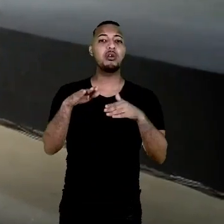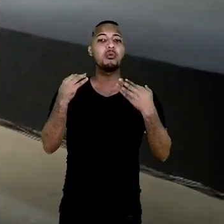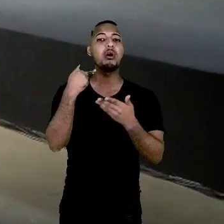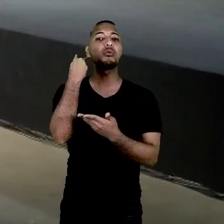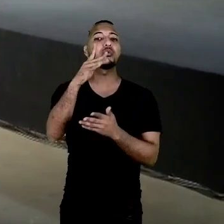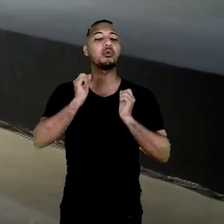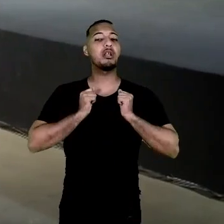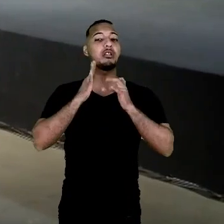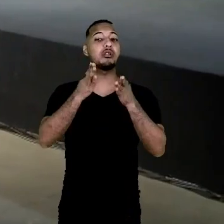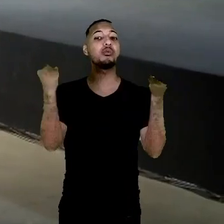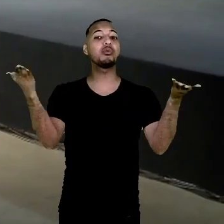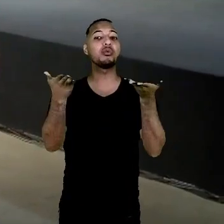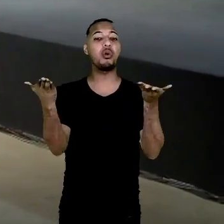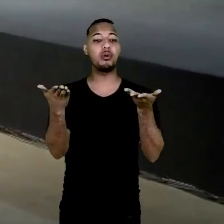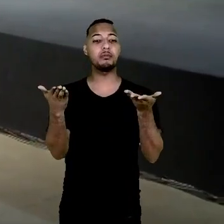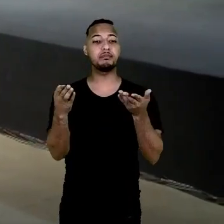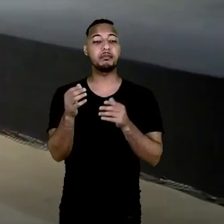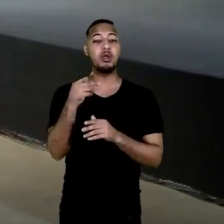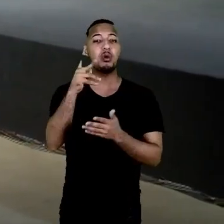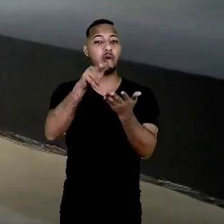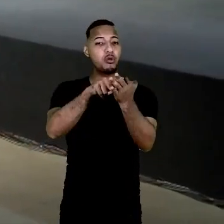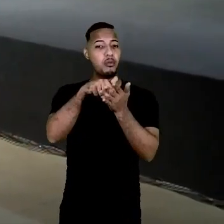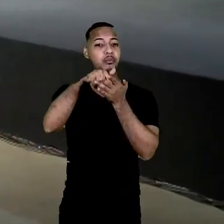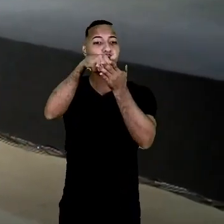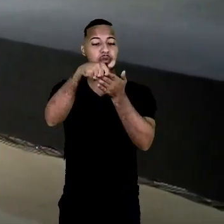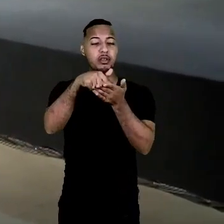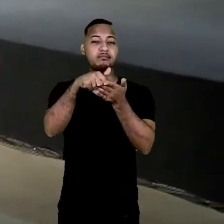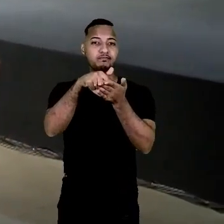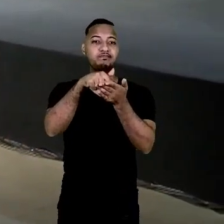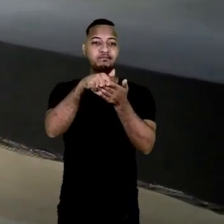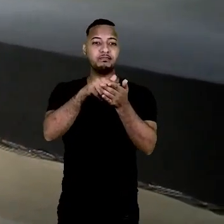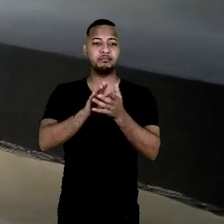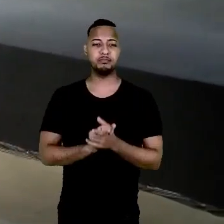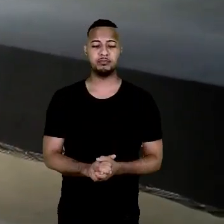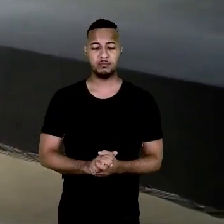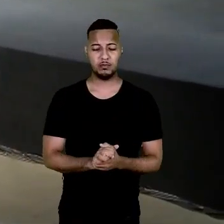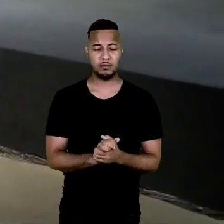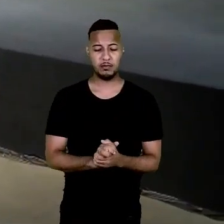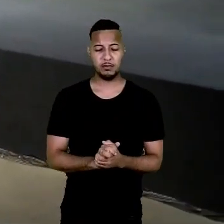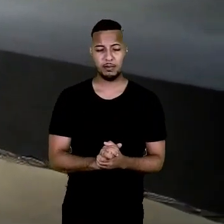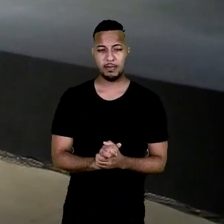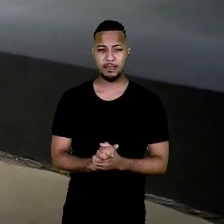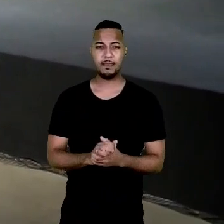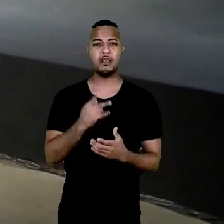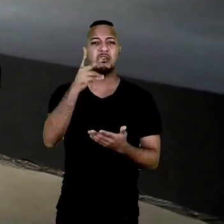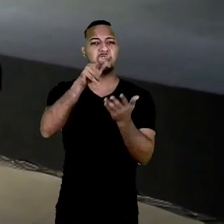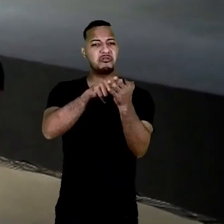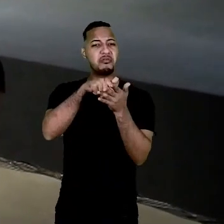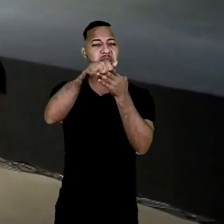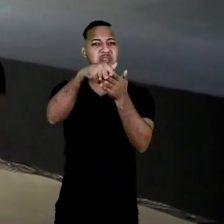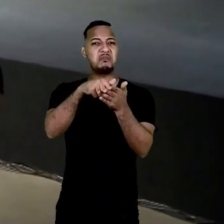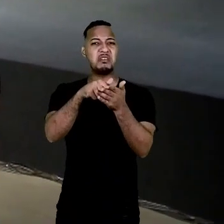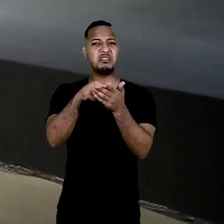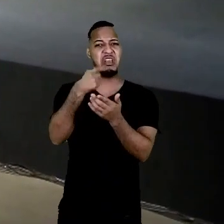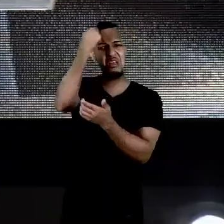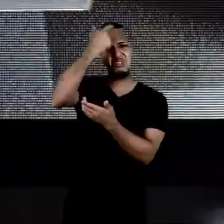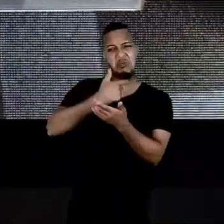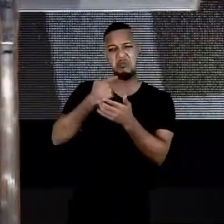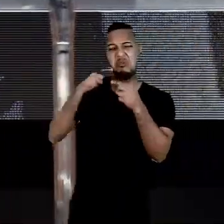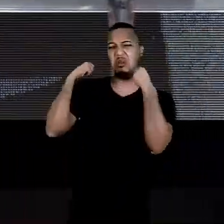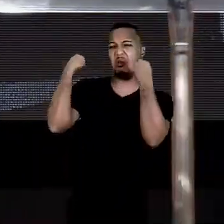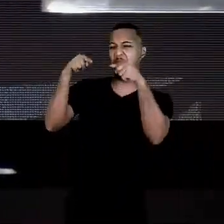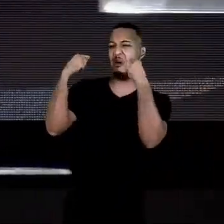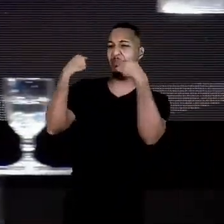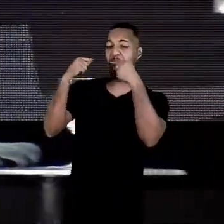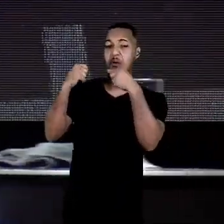atitude hoje? Qual é o seu posicionamento, querido? Será que o seu posicionamento é de alguém que vai murmurar? Eu aprendi